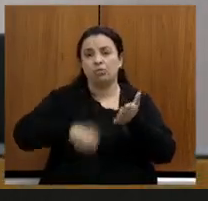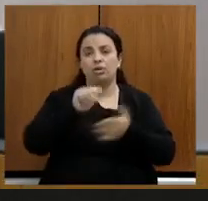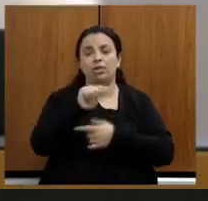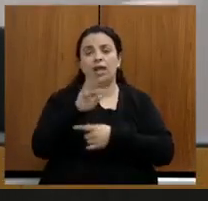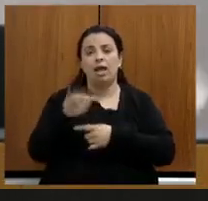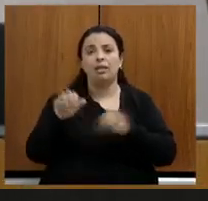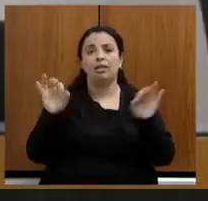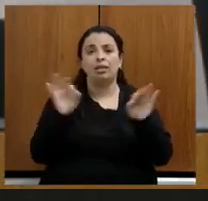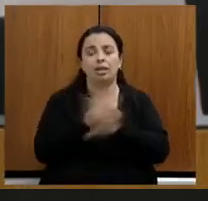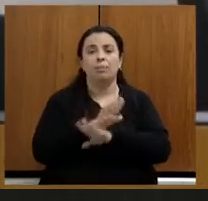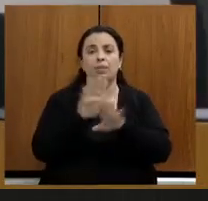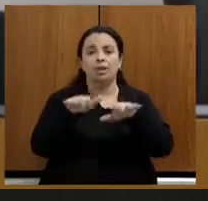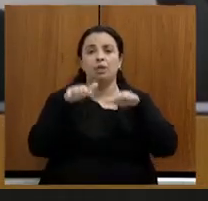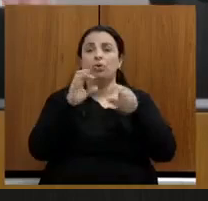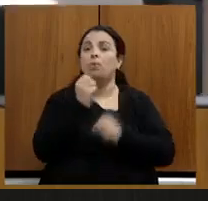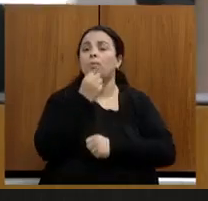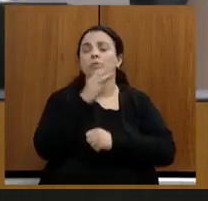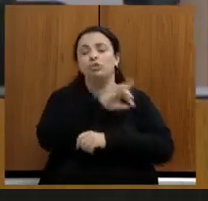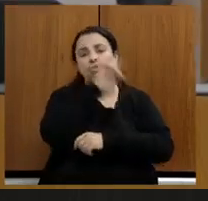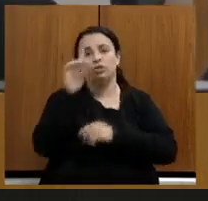bom dia a todos